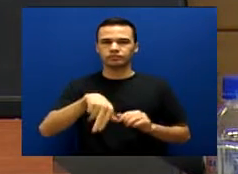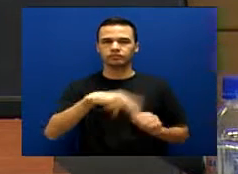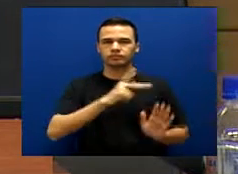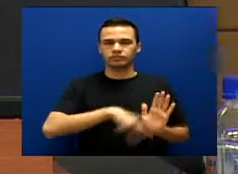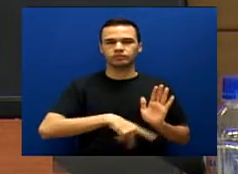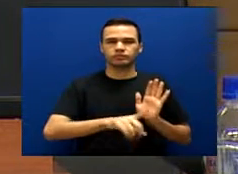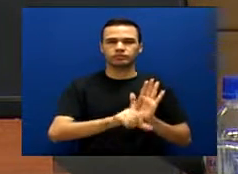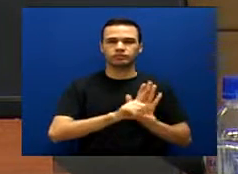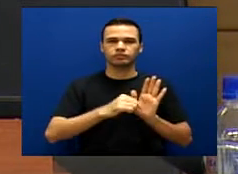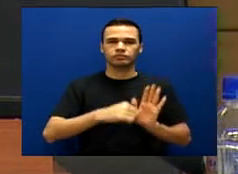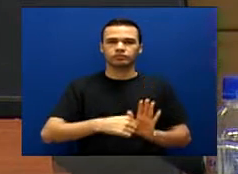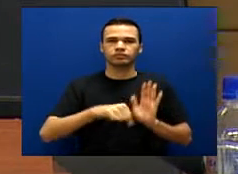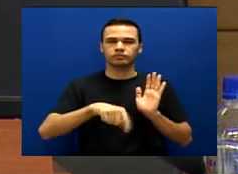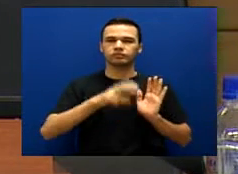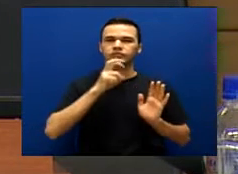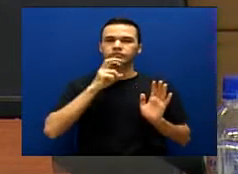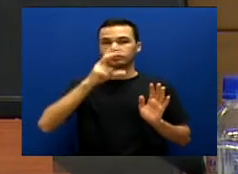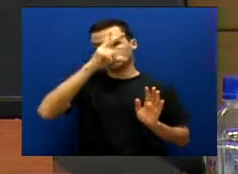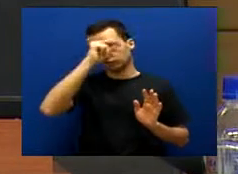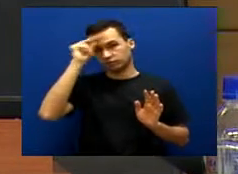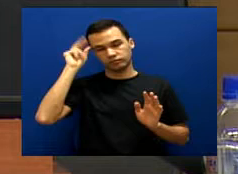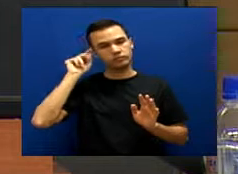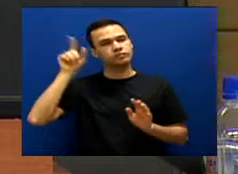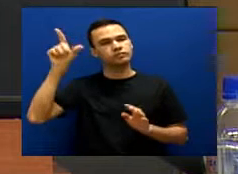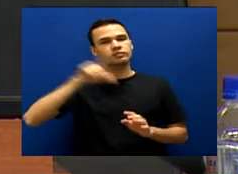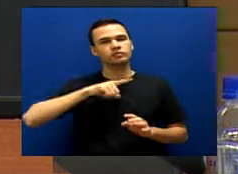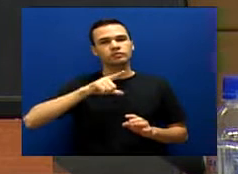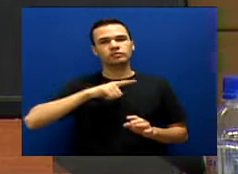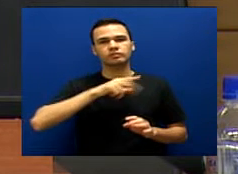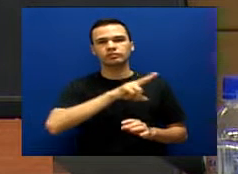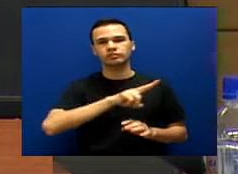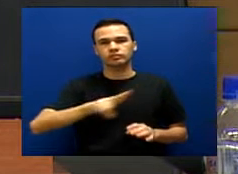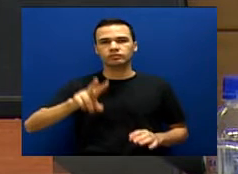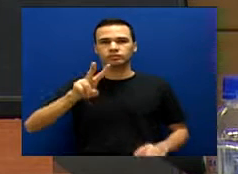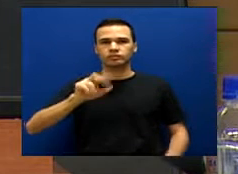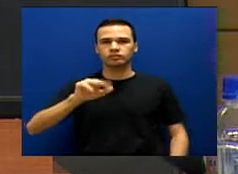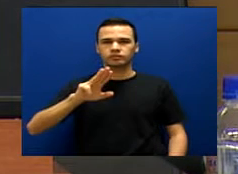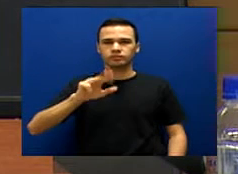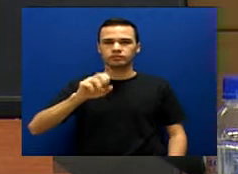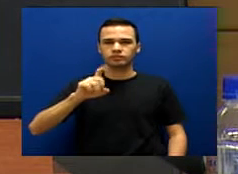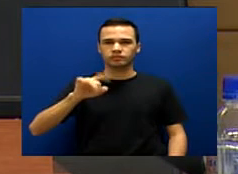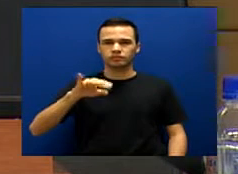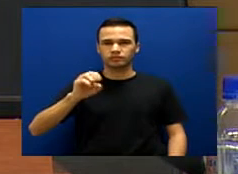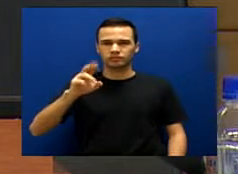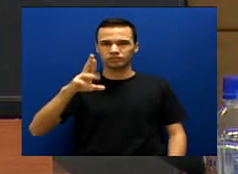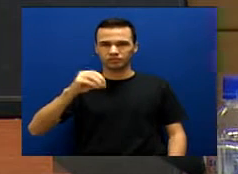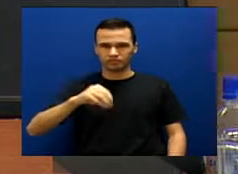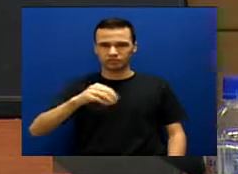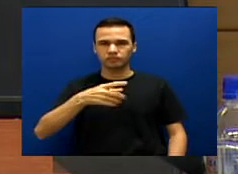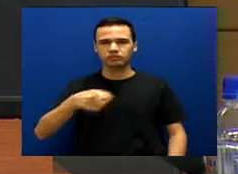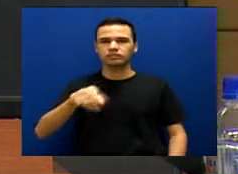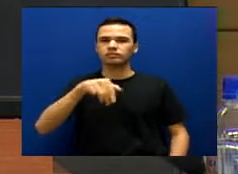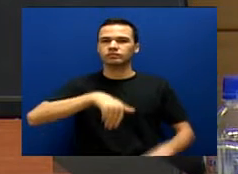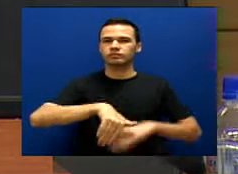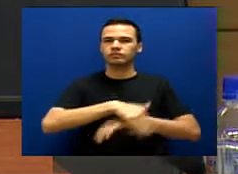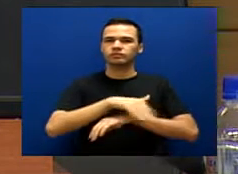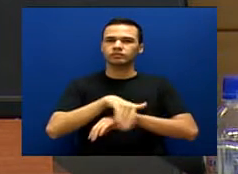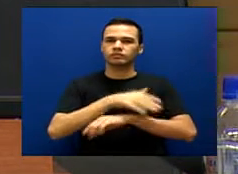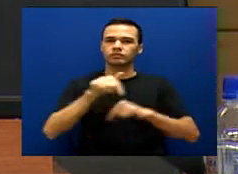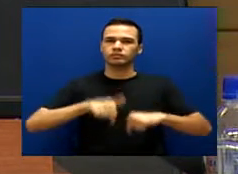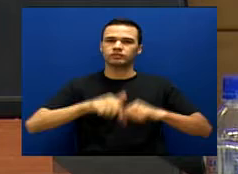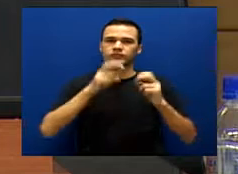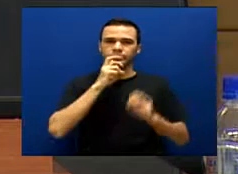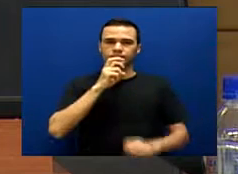242, do Executivo, dispõe sobre a denominação Baldomiro Jacques Coelho a uma via pública da nossa